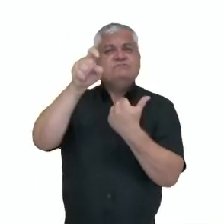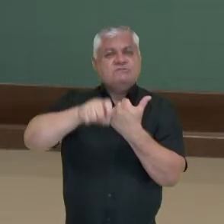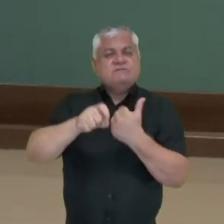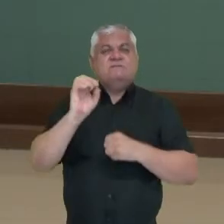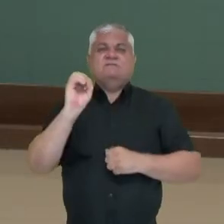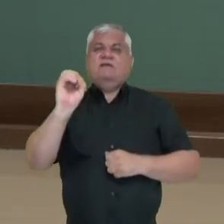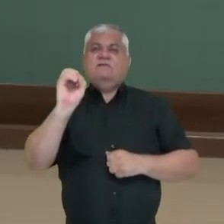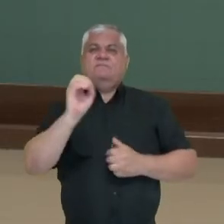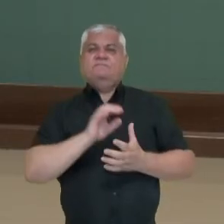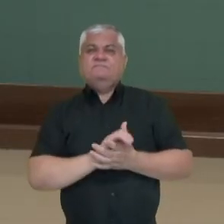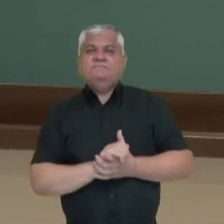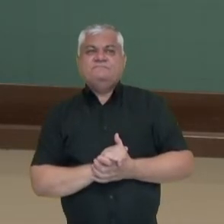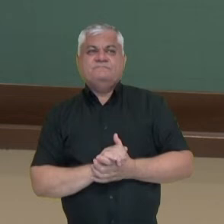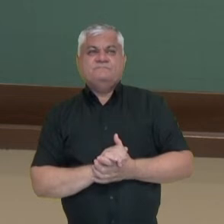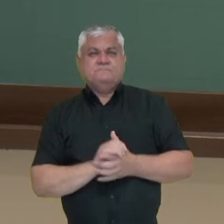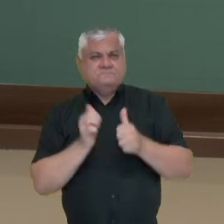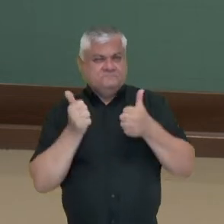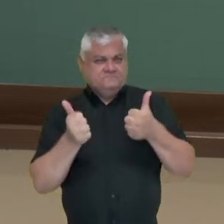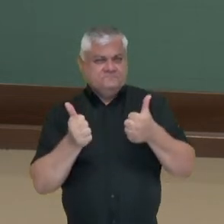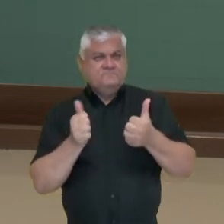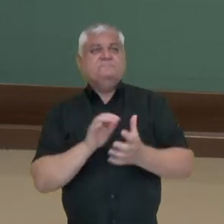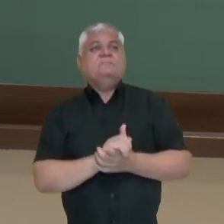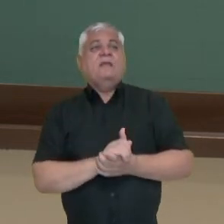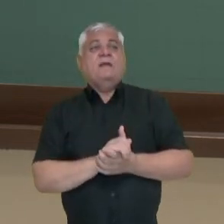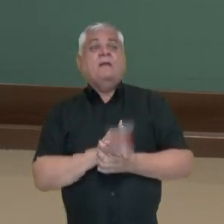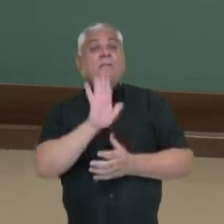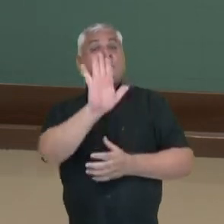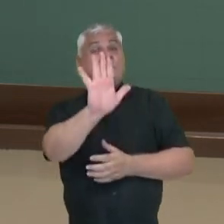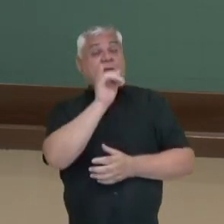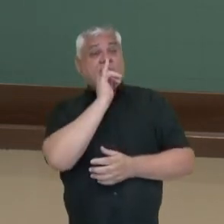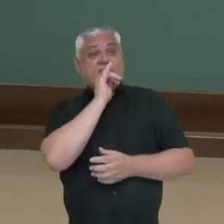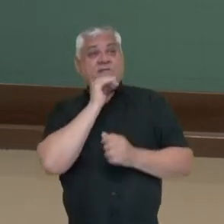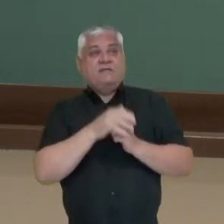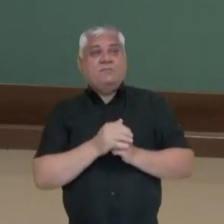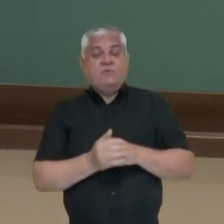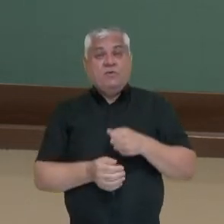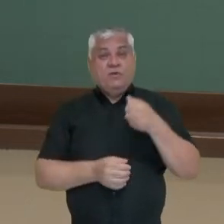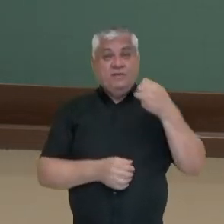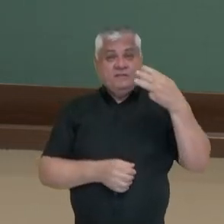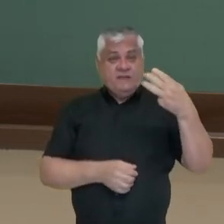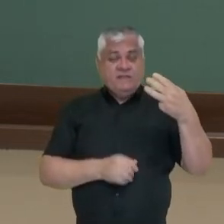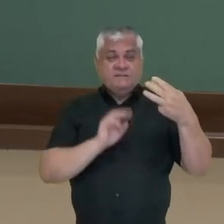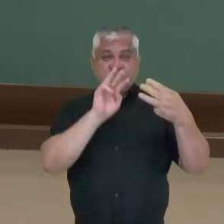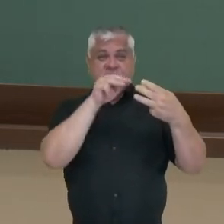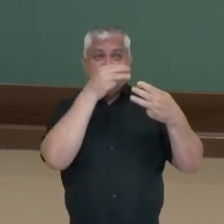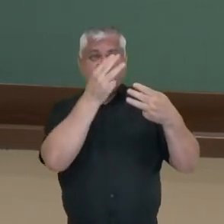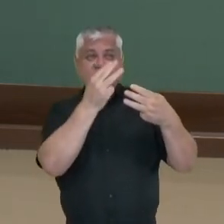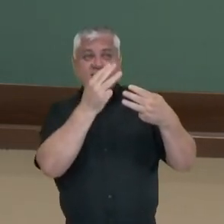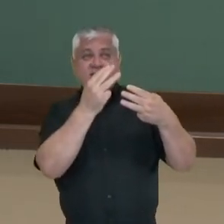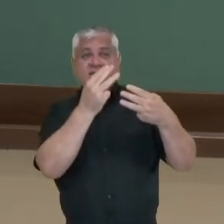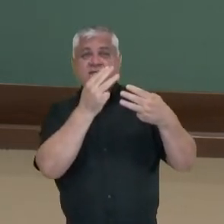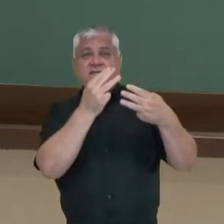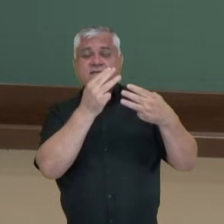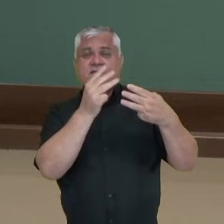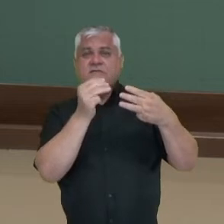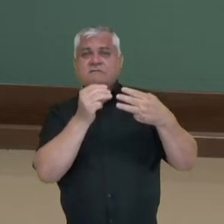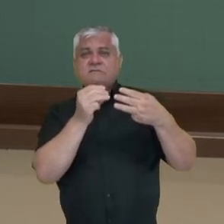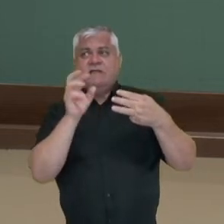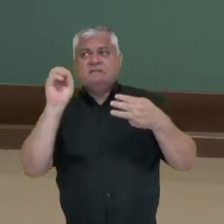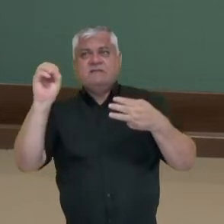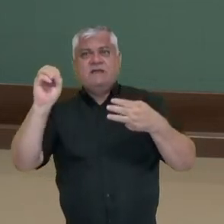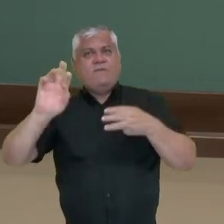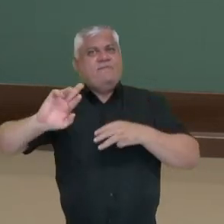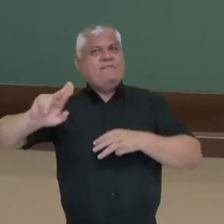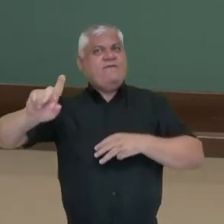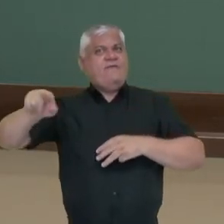vai dar 0. Tranquilo? Agora, se eu substituir o 3, o valor do primeiro membro não vai dar 0, não